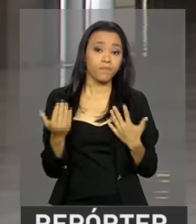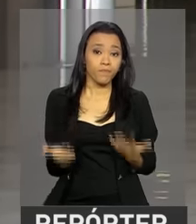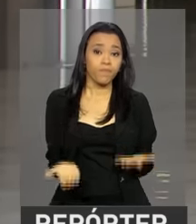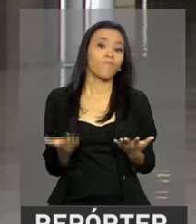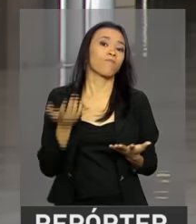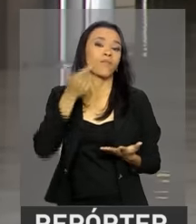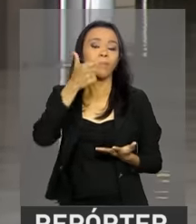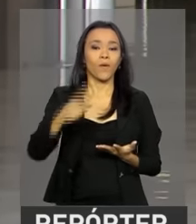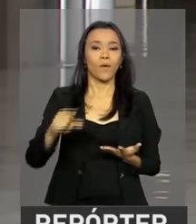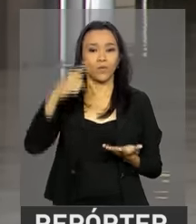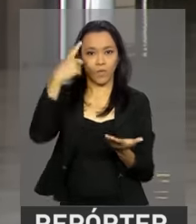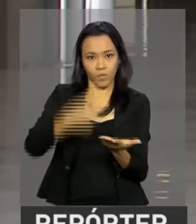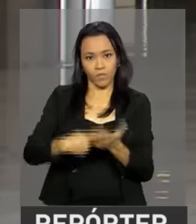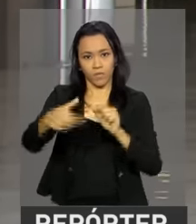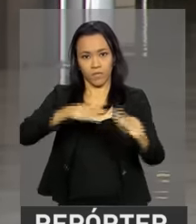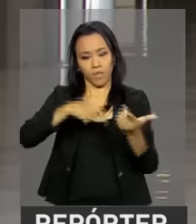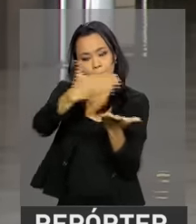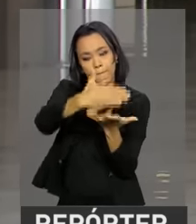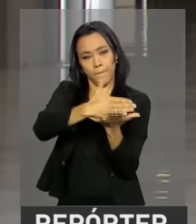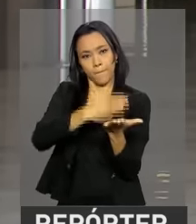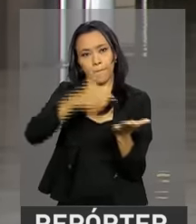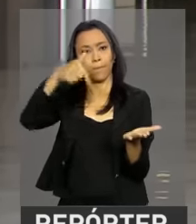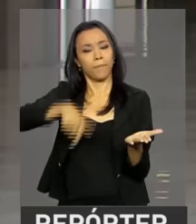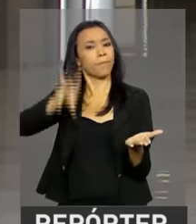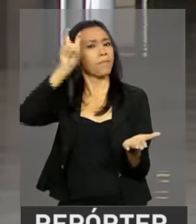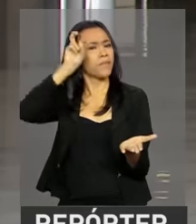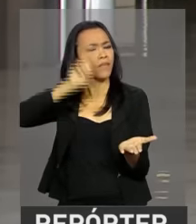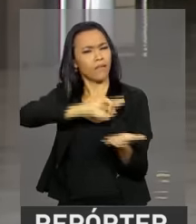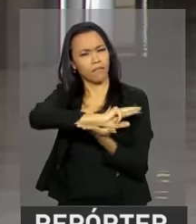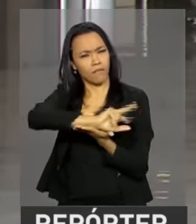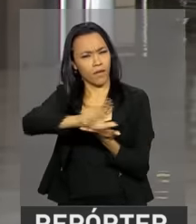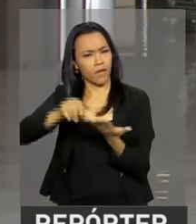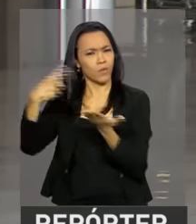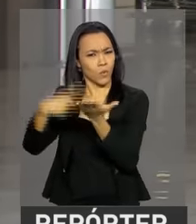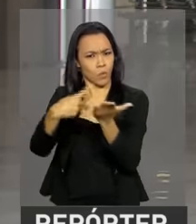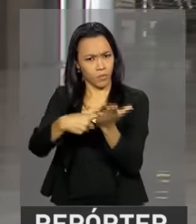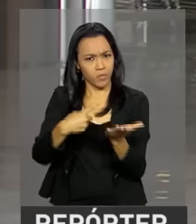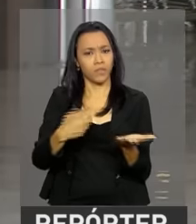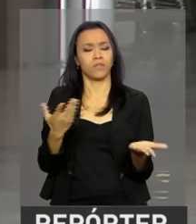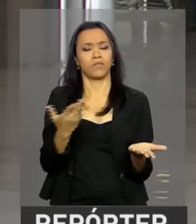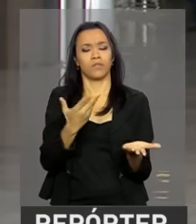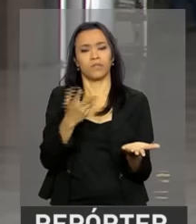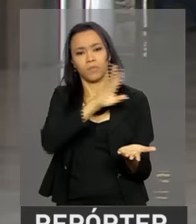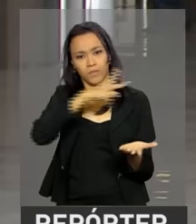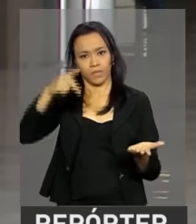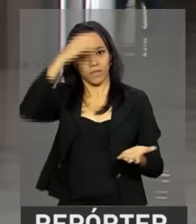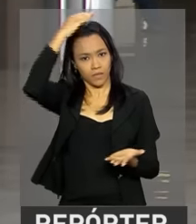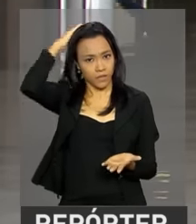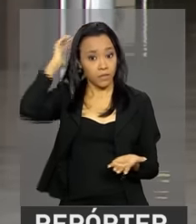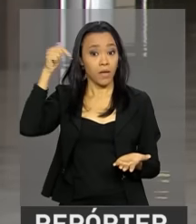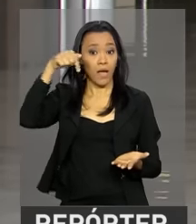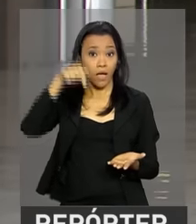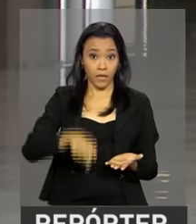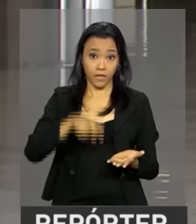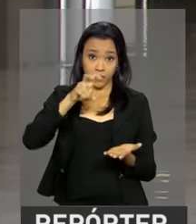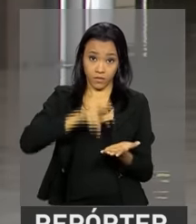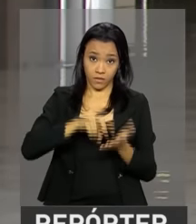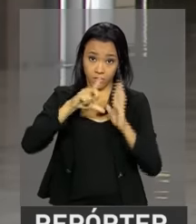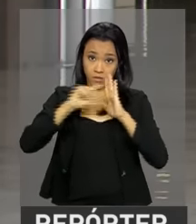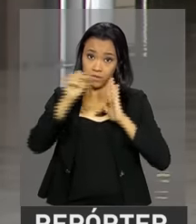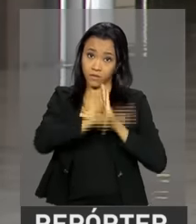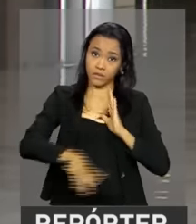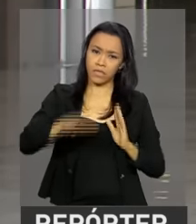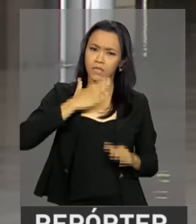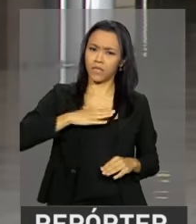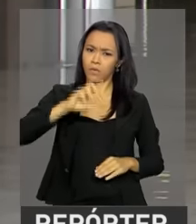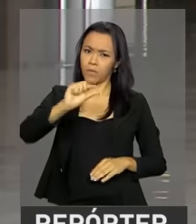agora da agenda do presidente Michel Temer para essa quinta-feira tem uma série de compromissos previstos aí ao longo do dia aqui no Palácio do Planalto daqui a